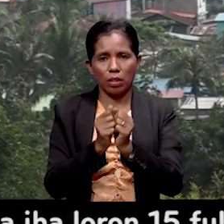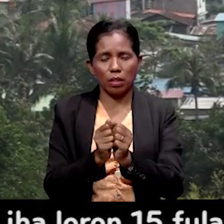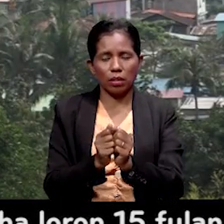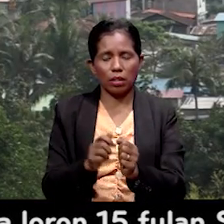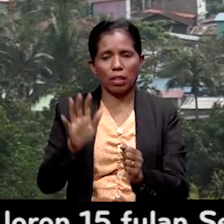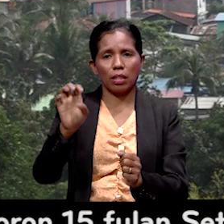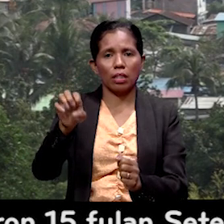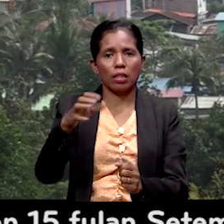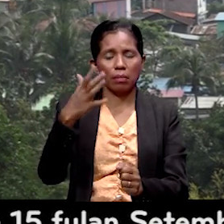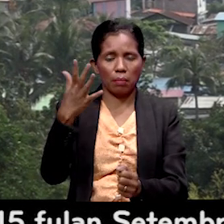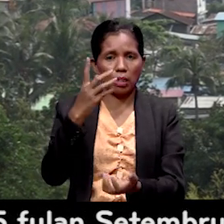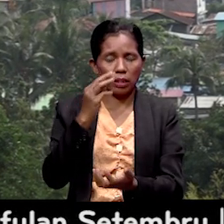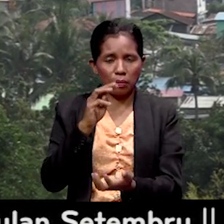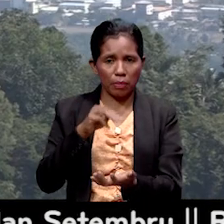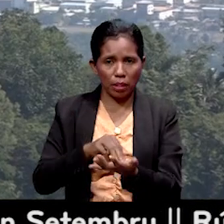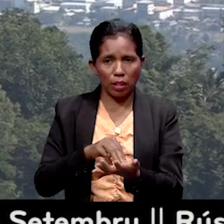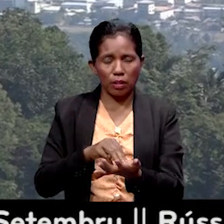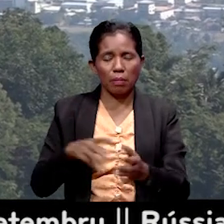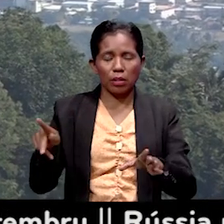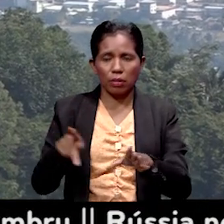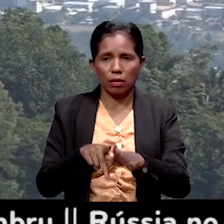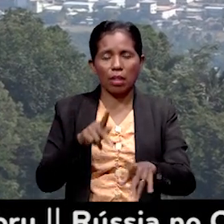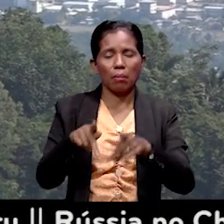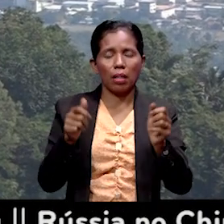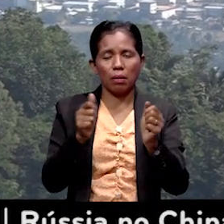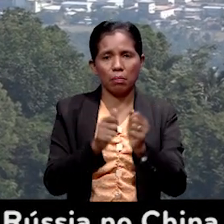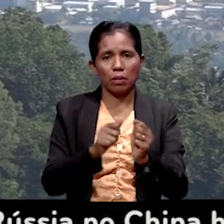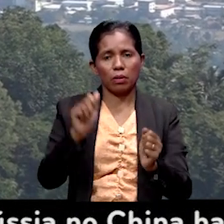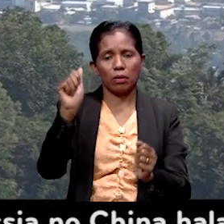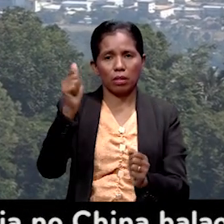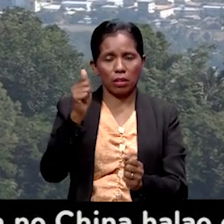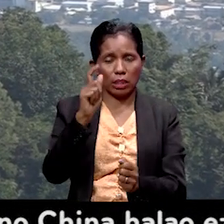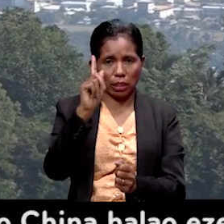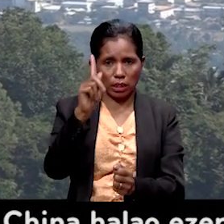resin no partisipante sira hamutuk rihung ida Agustino da Costa GMN.